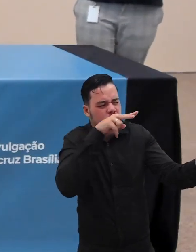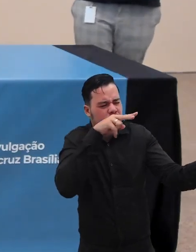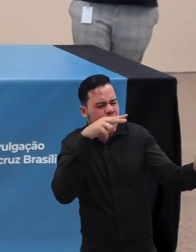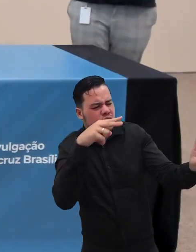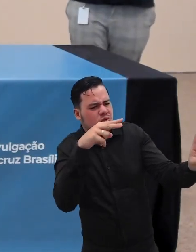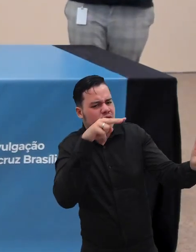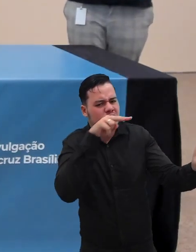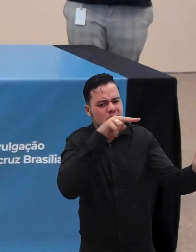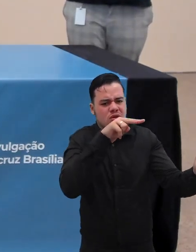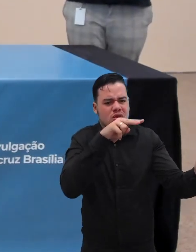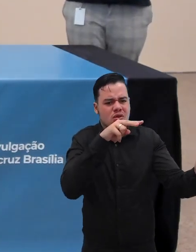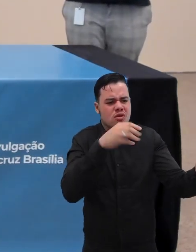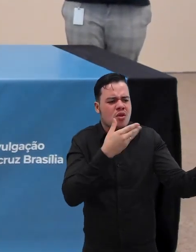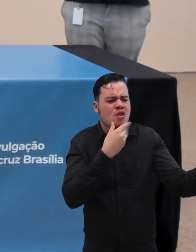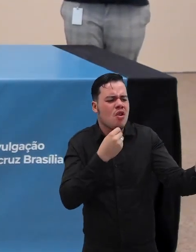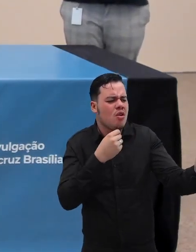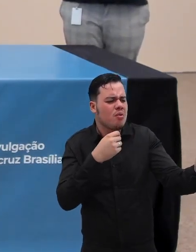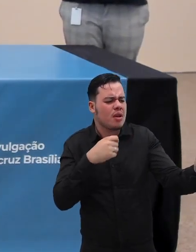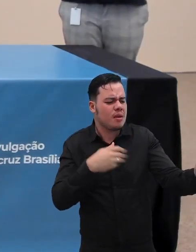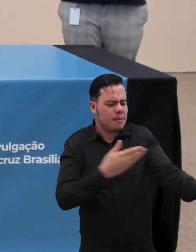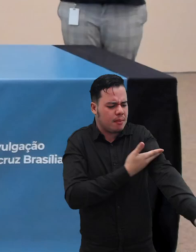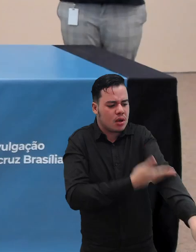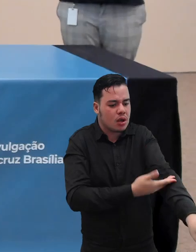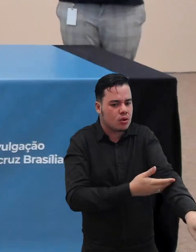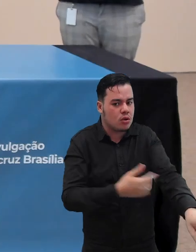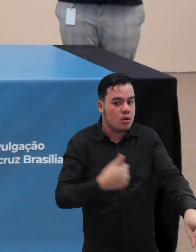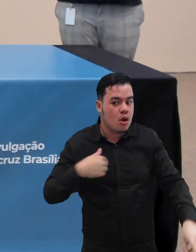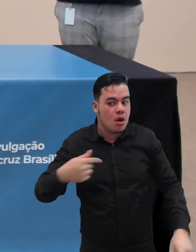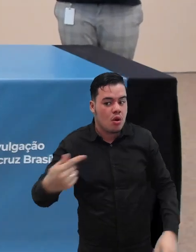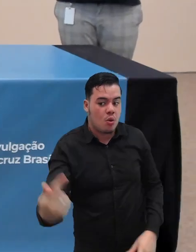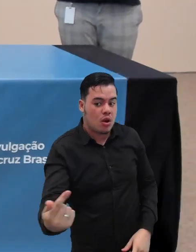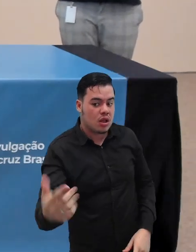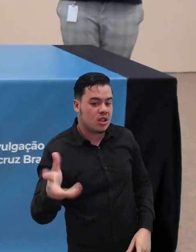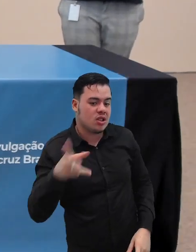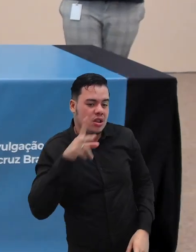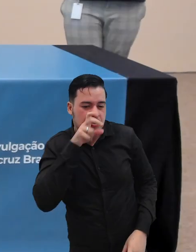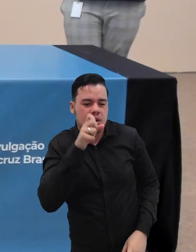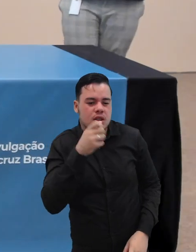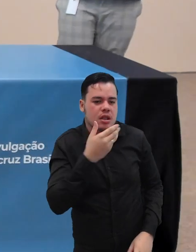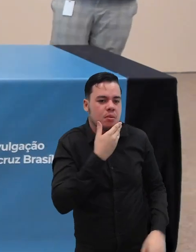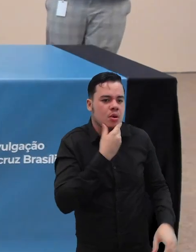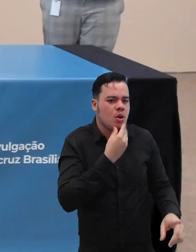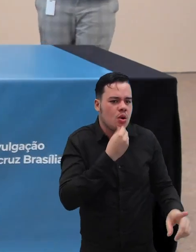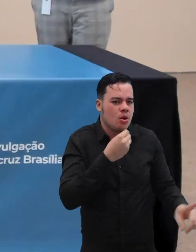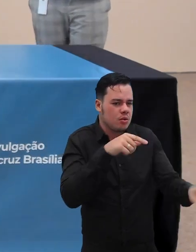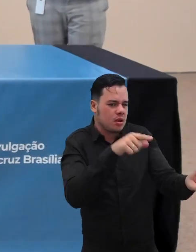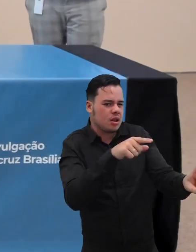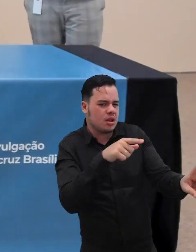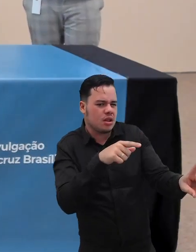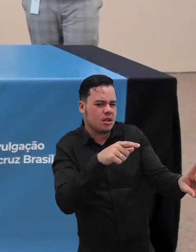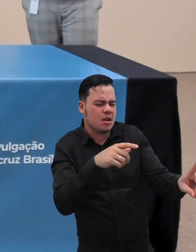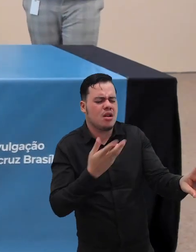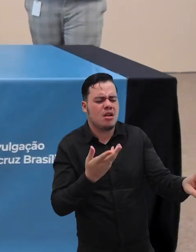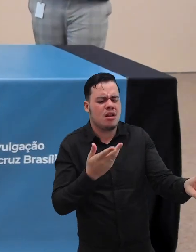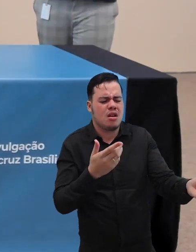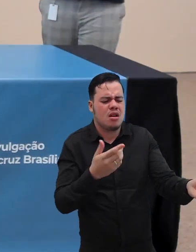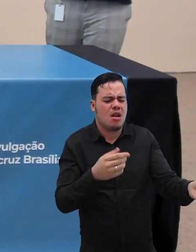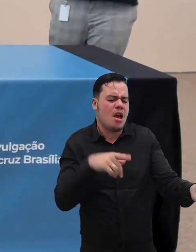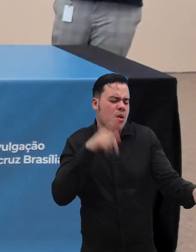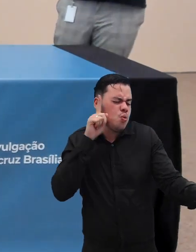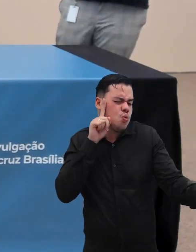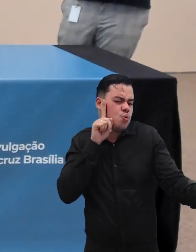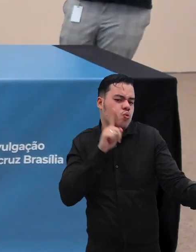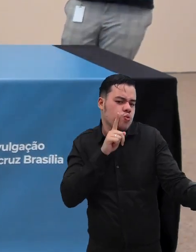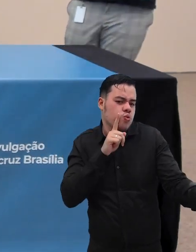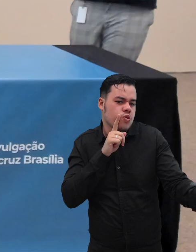para mim ele é um homem pardo. Para mim o cabelo da Cristina Araripe é louro. E aqui